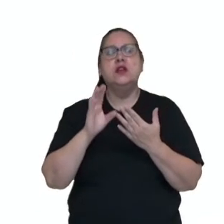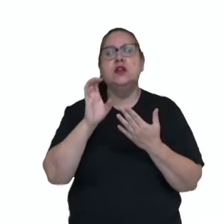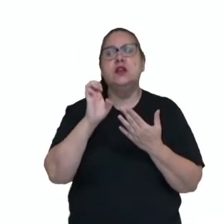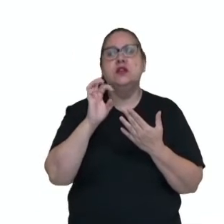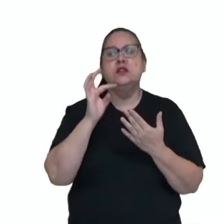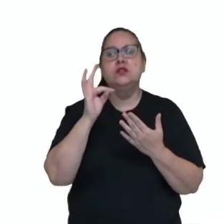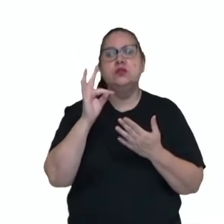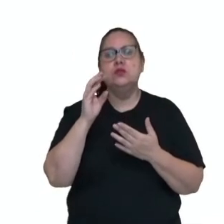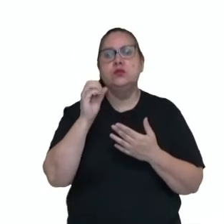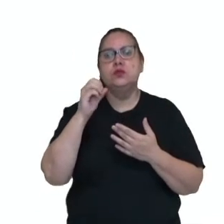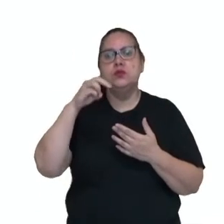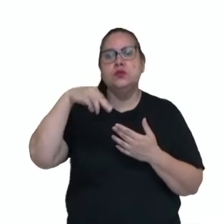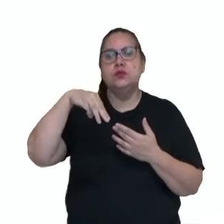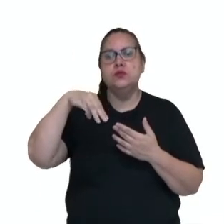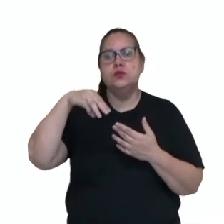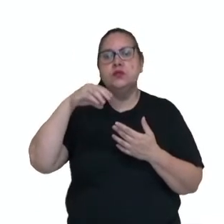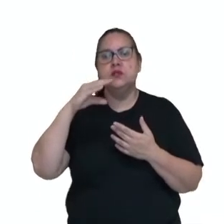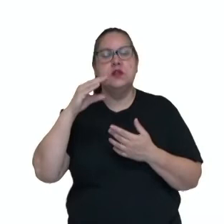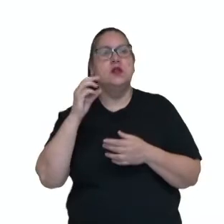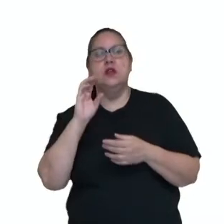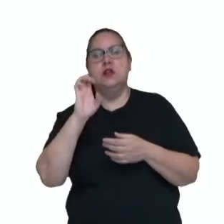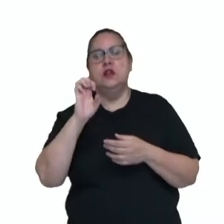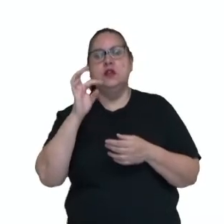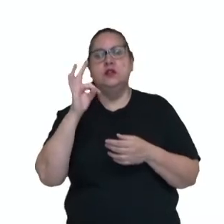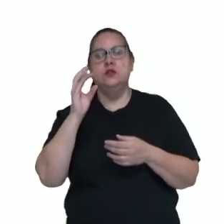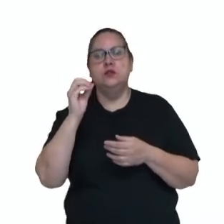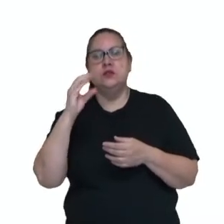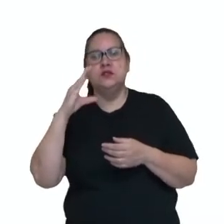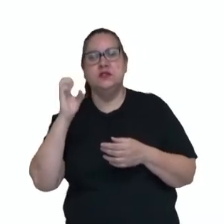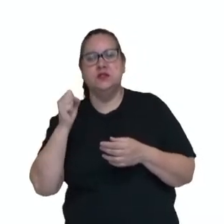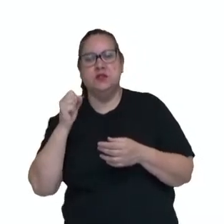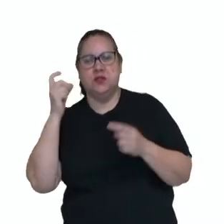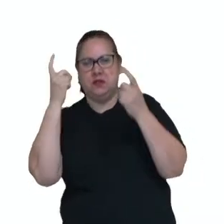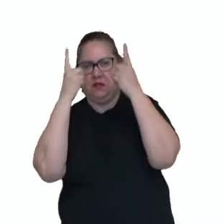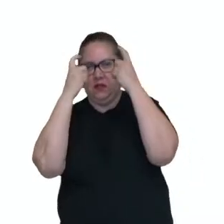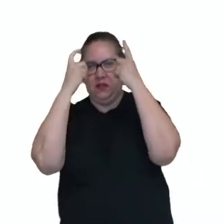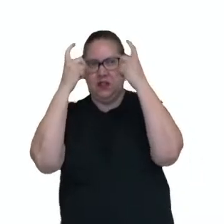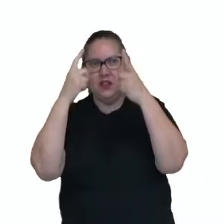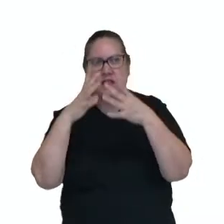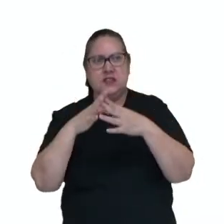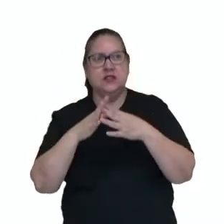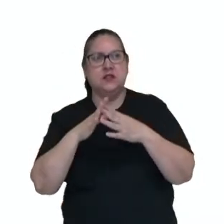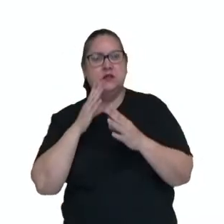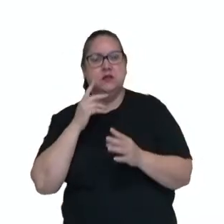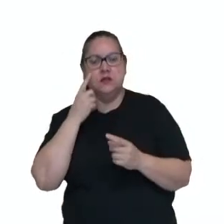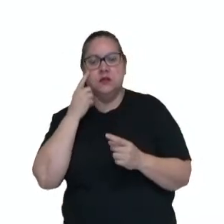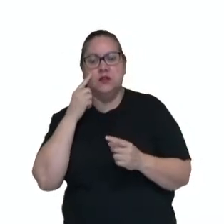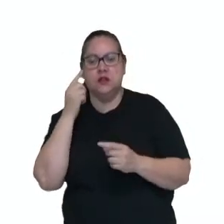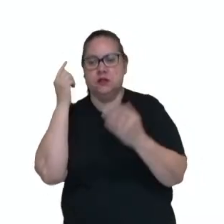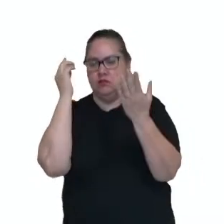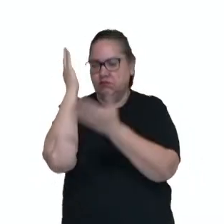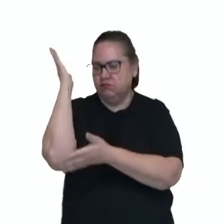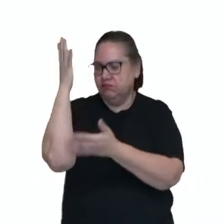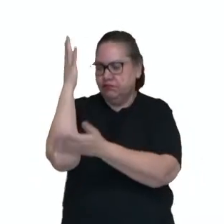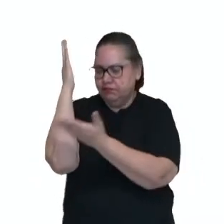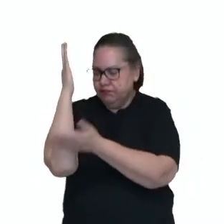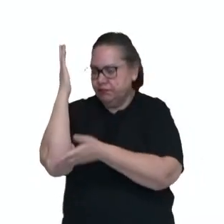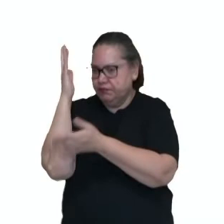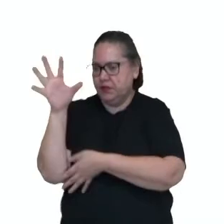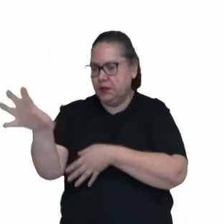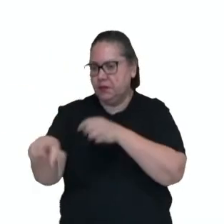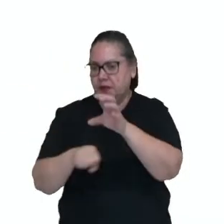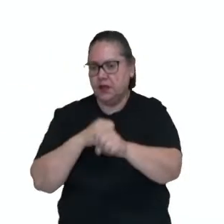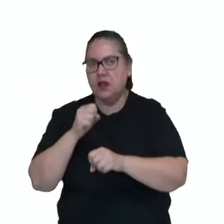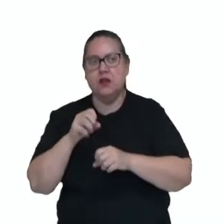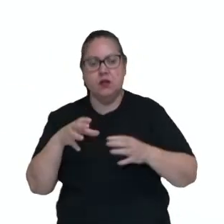Etnocentrismo e violência. Então, esse etnocentrismo, inclusive, justifica a violência, né? Interessados na exploração do pau-brasil e dominar o território